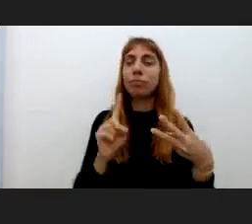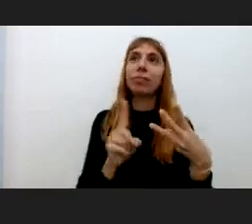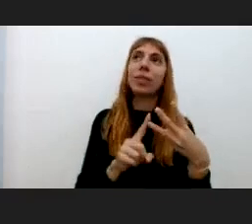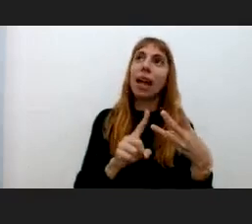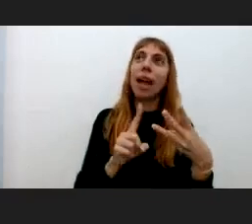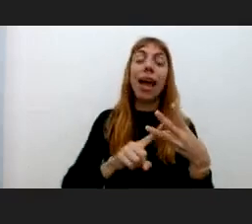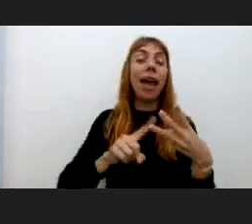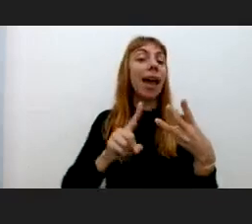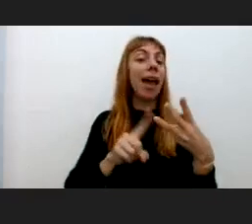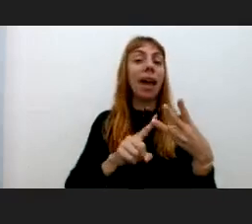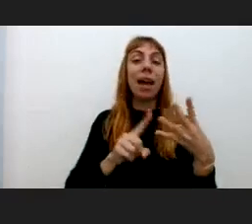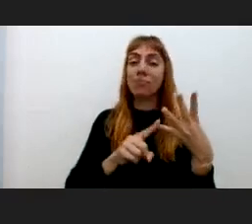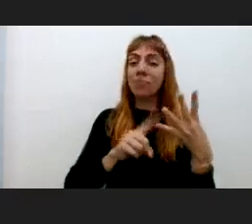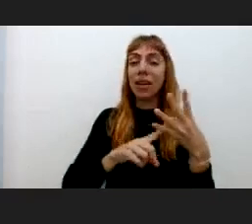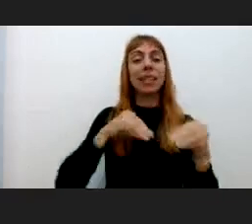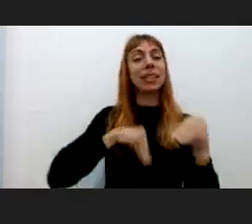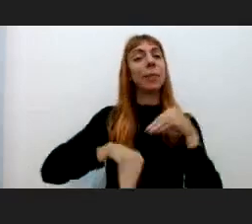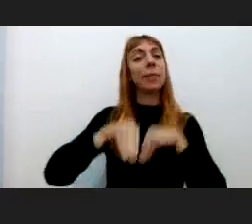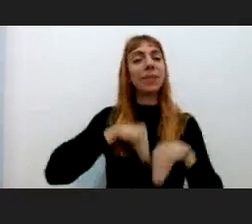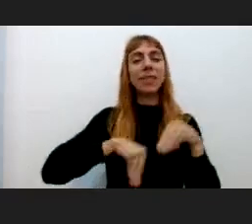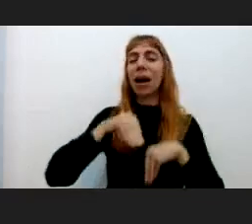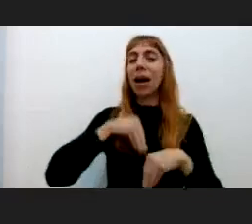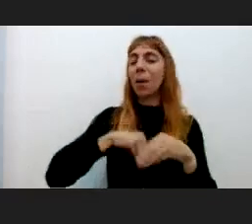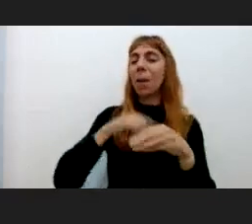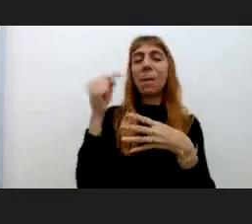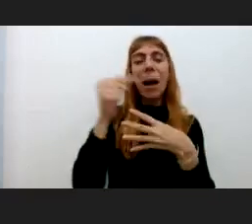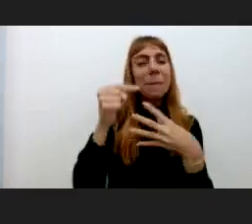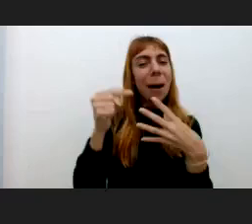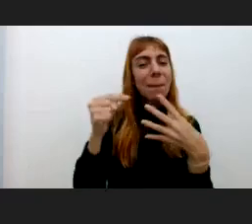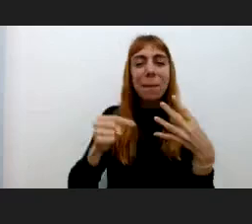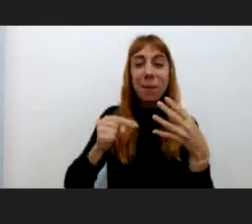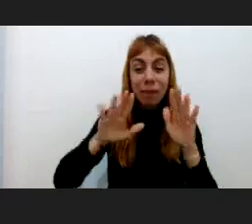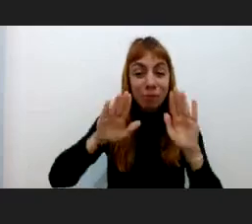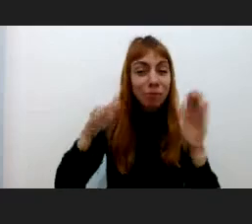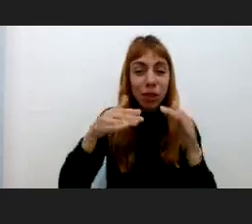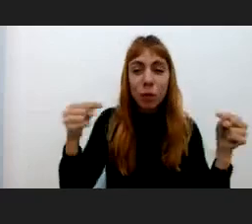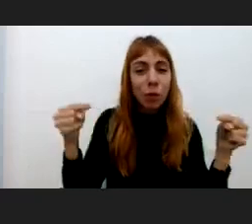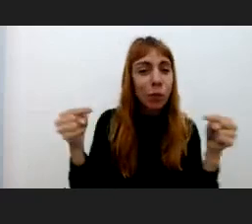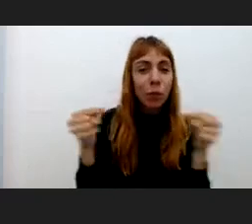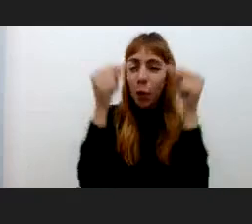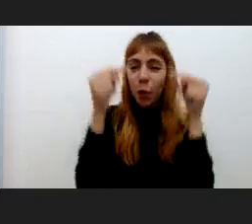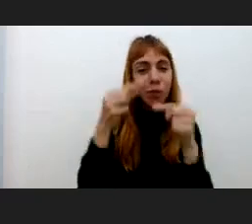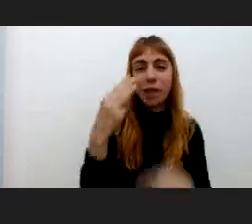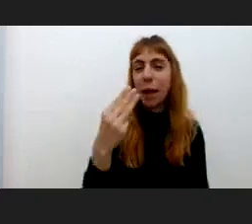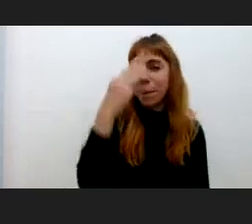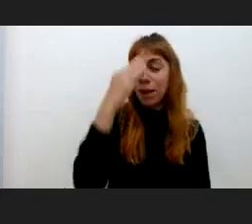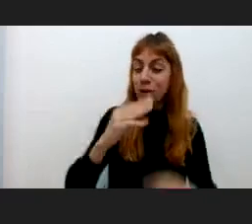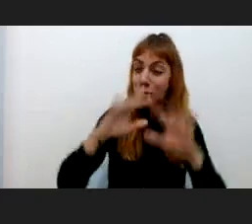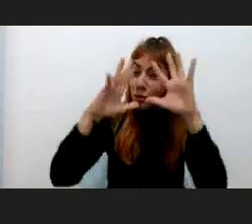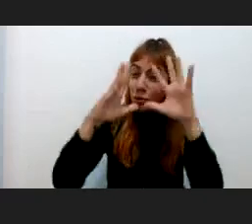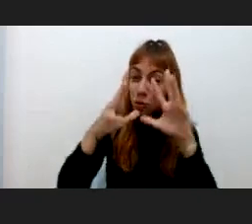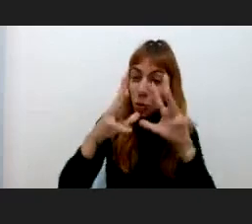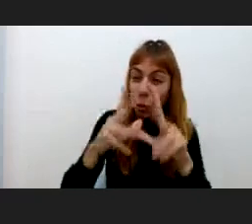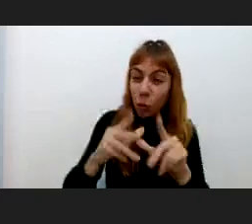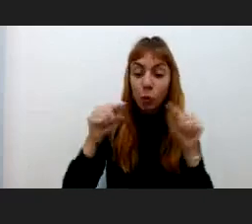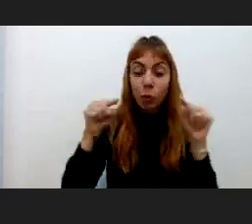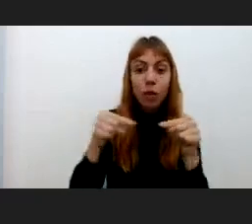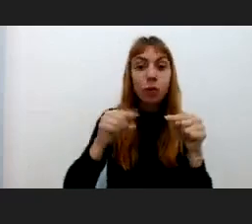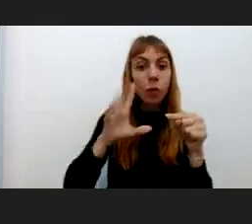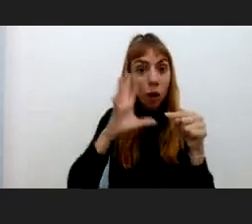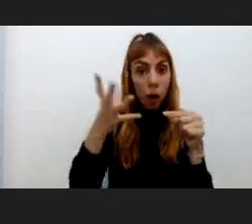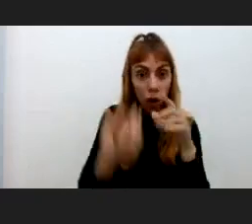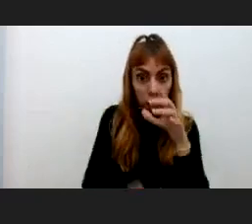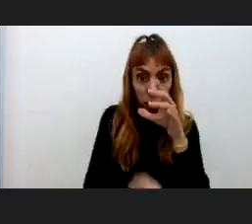depressão, todos esses fatores atuam de modo crônico,